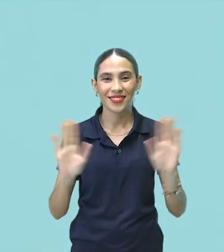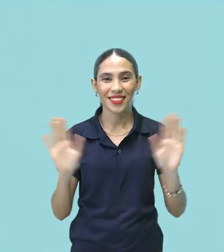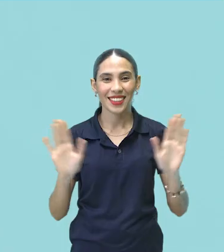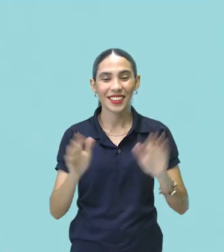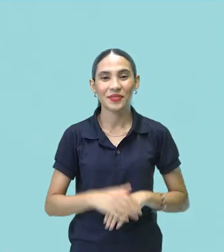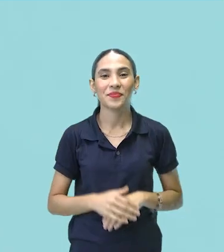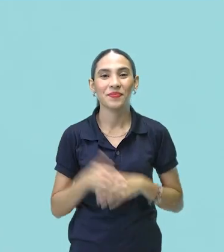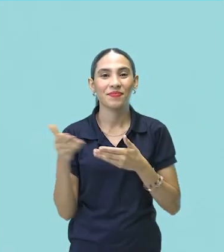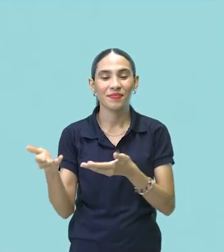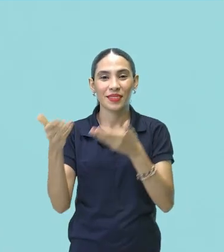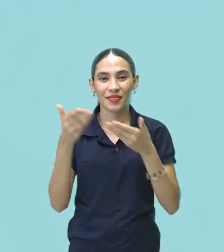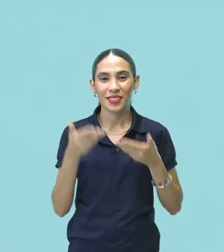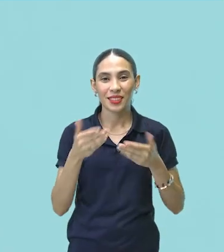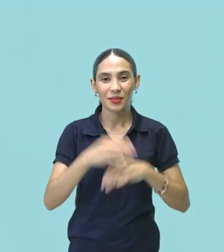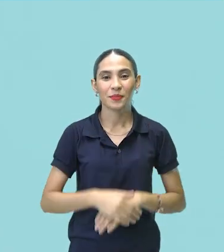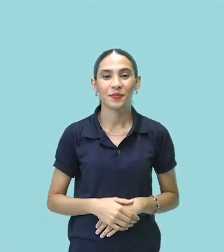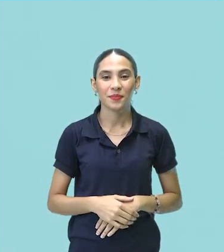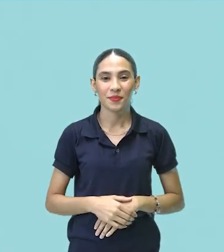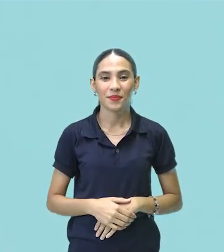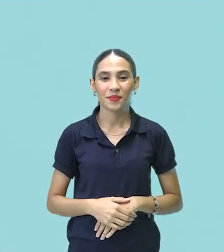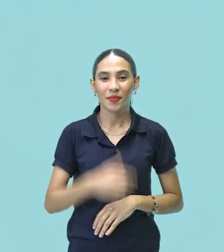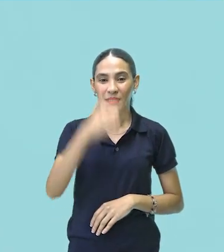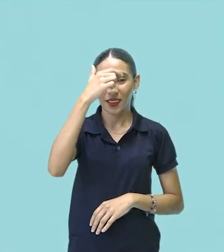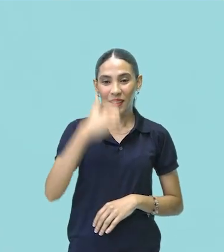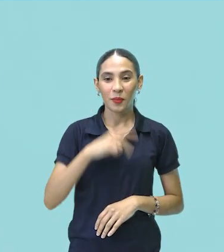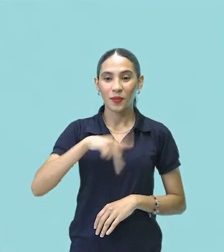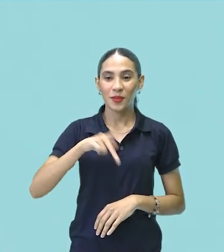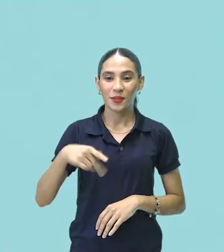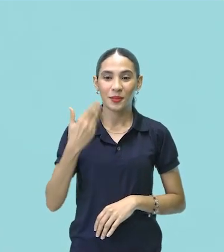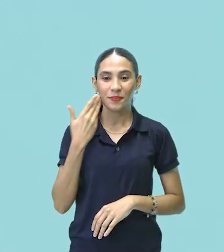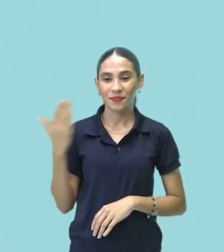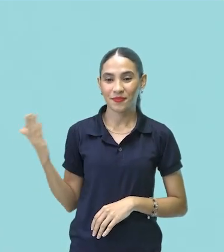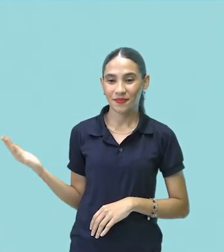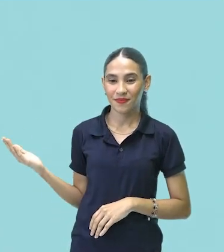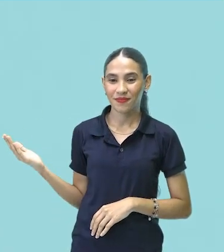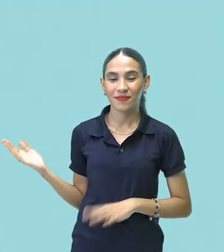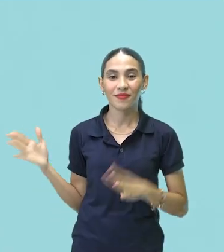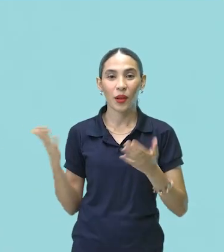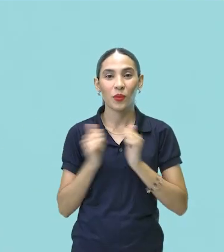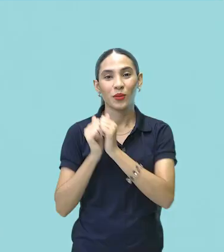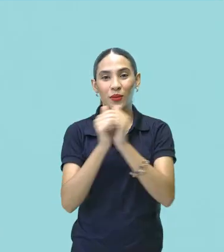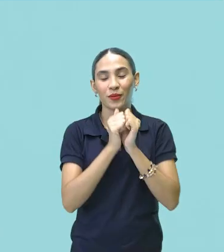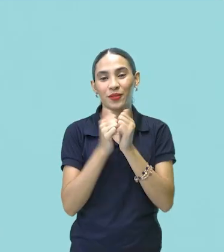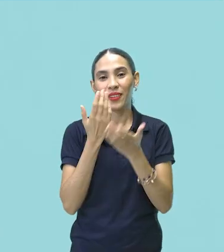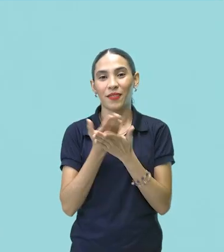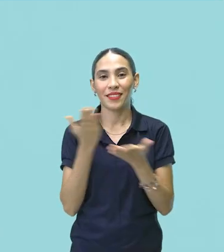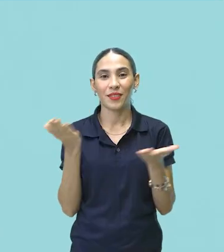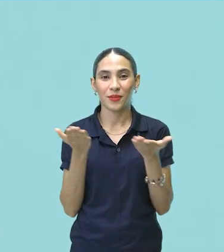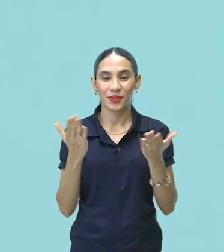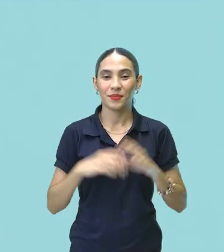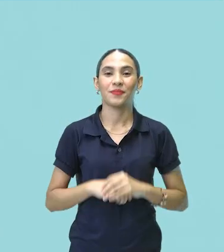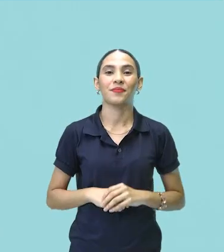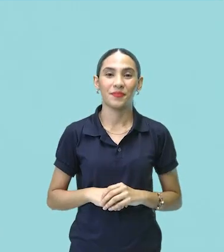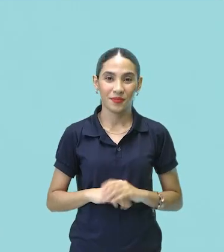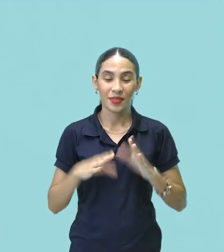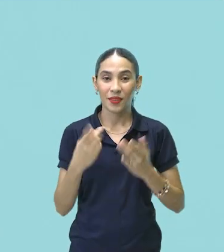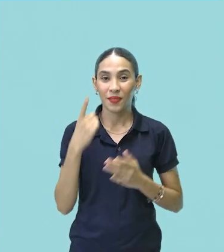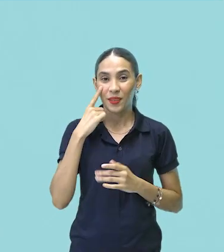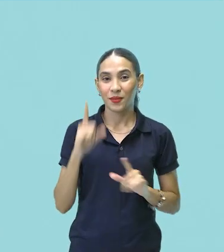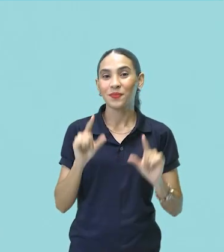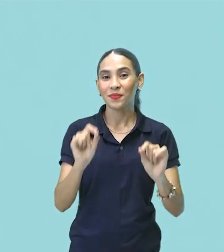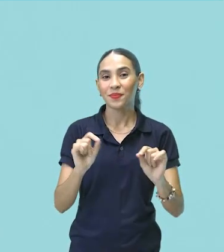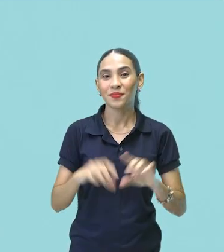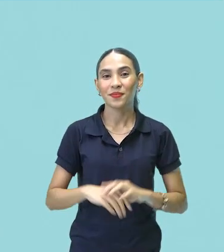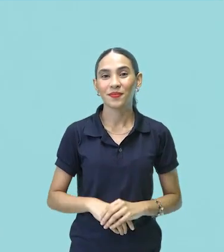Olá, sejam muito bem-vindos. Sou a professora Marta Patrícia e estaremos juntos na aula de hoje. Vamos ver o que